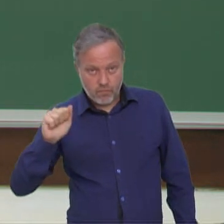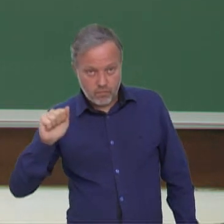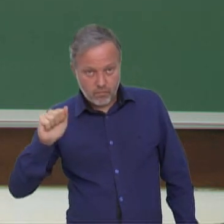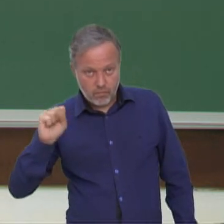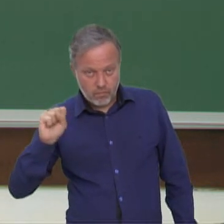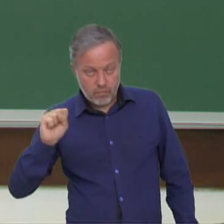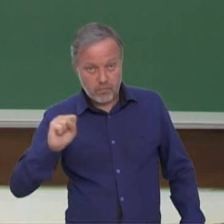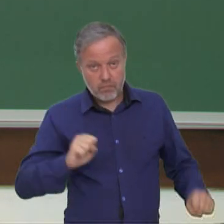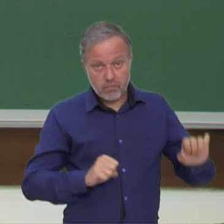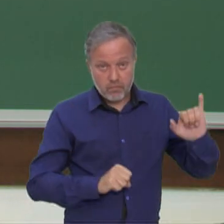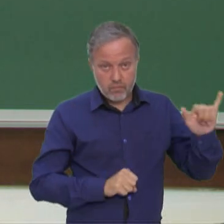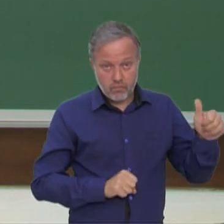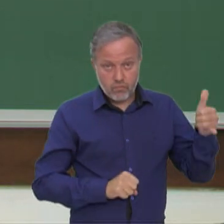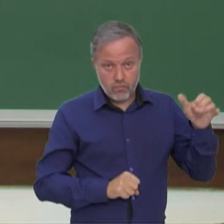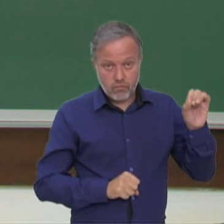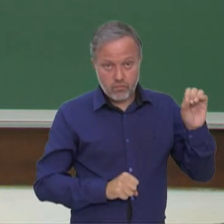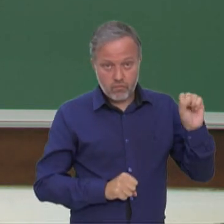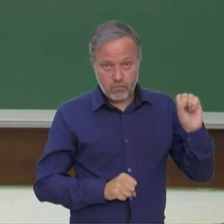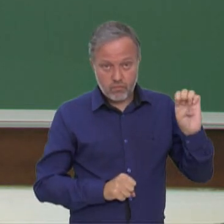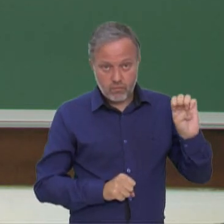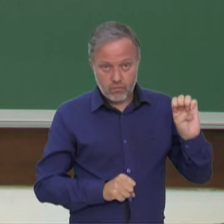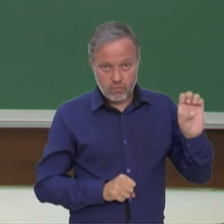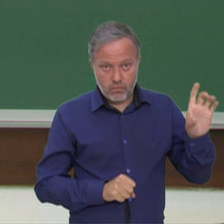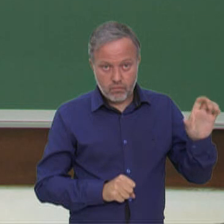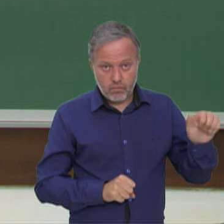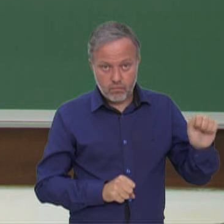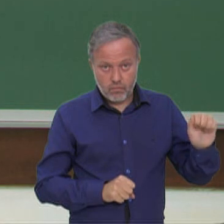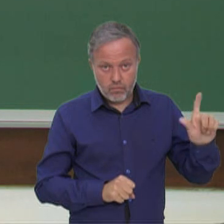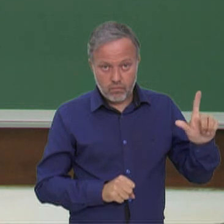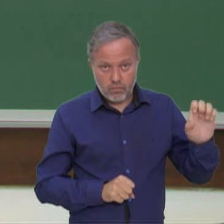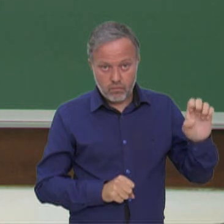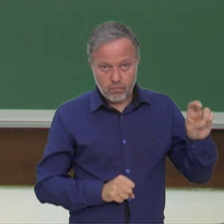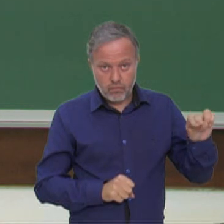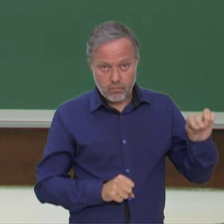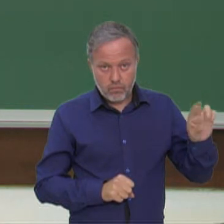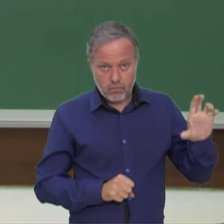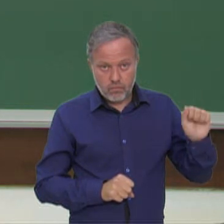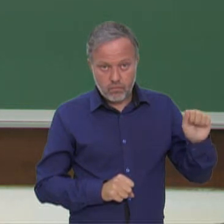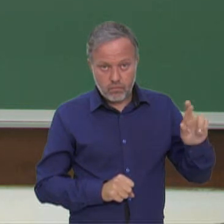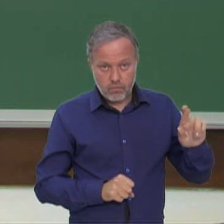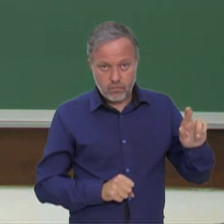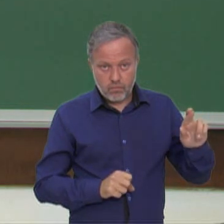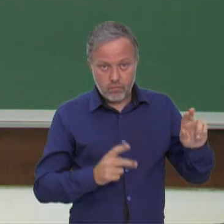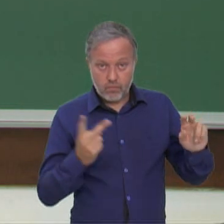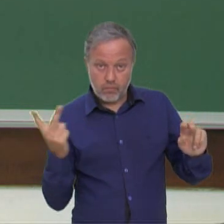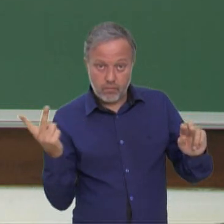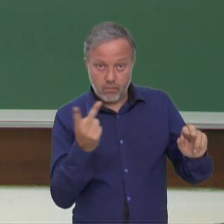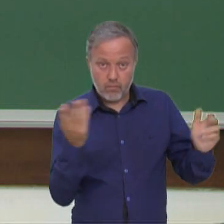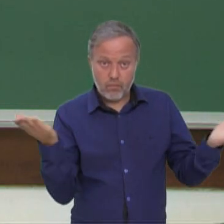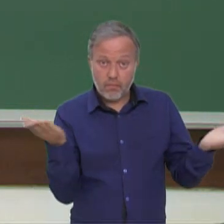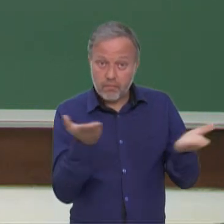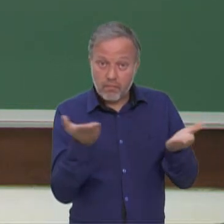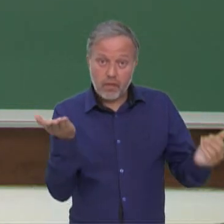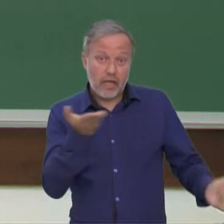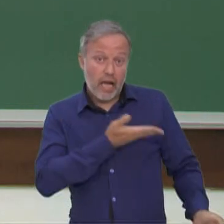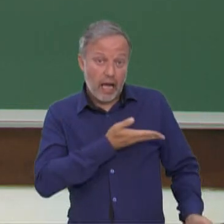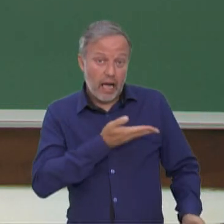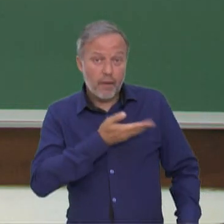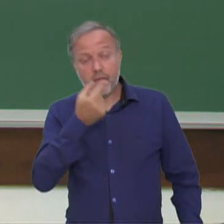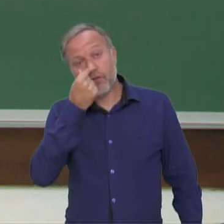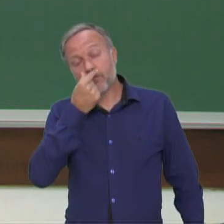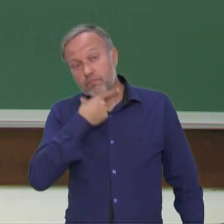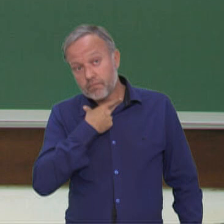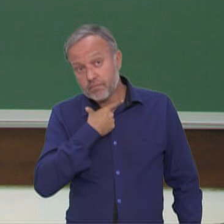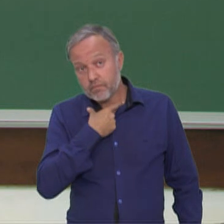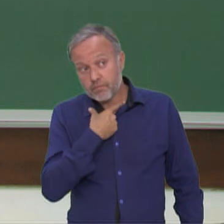Nós sabemos que são escritores, né? Mas muitos nem sabem que eles são da mesma época, tá? Então,